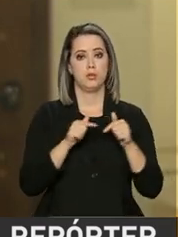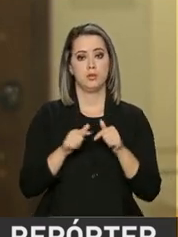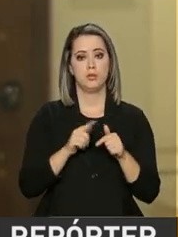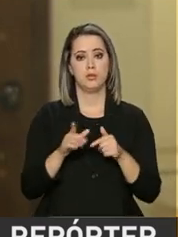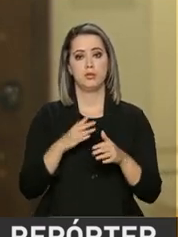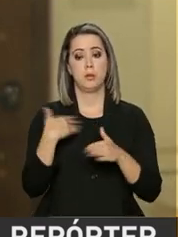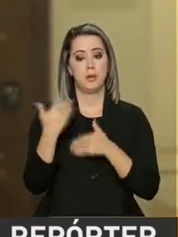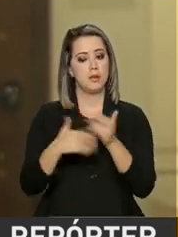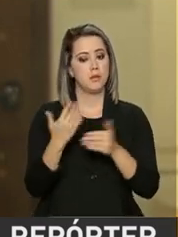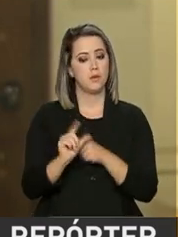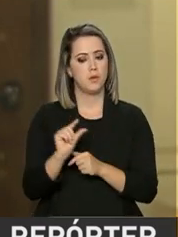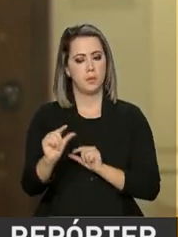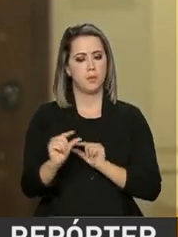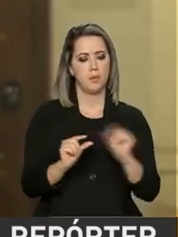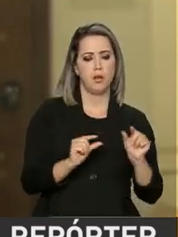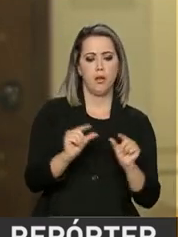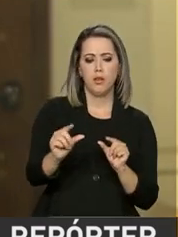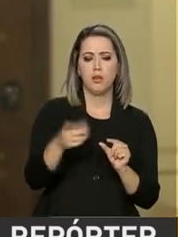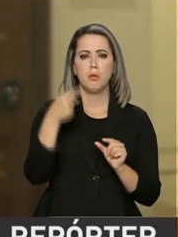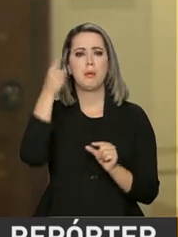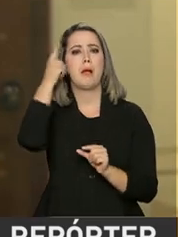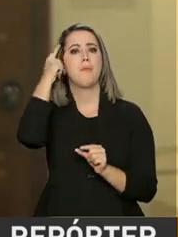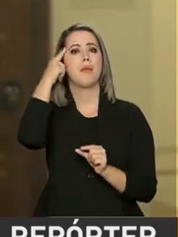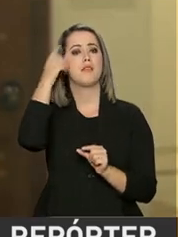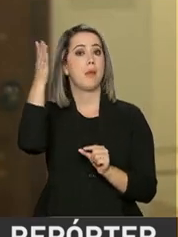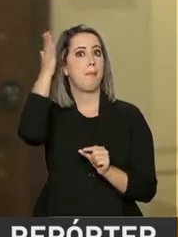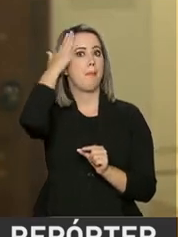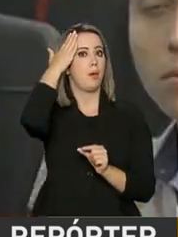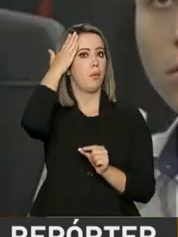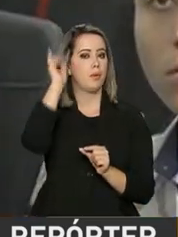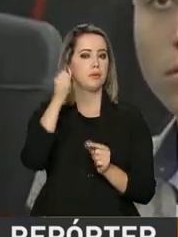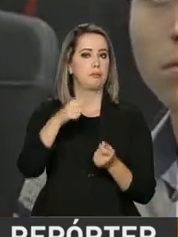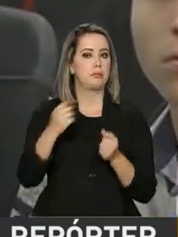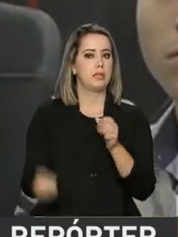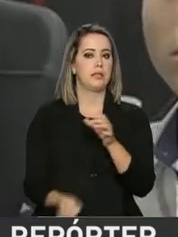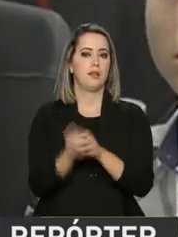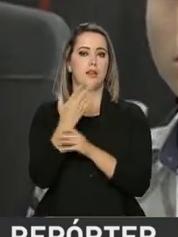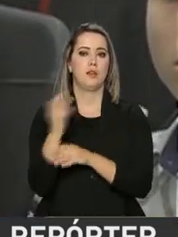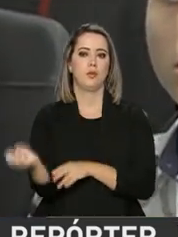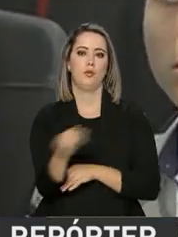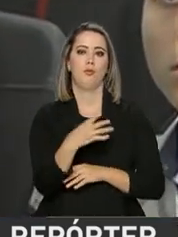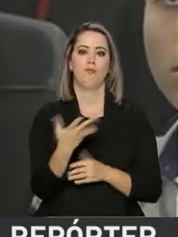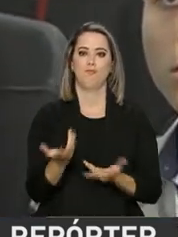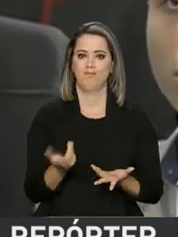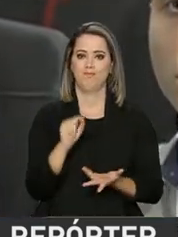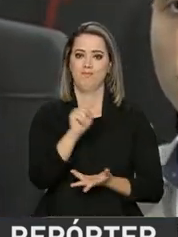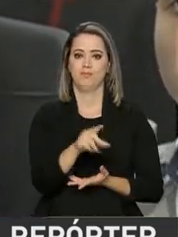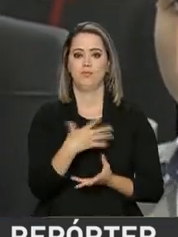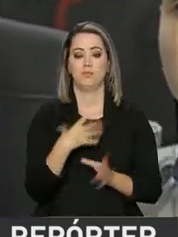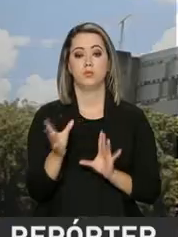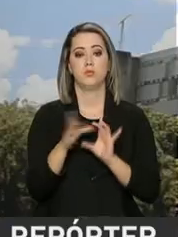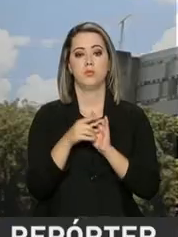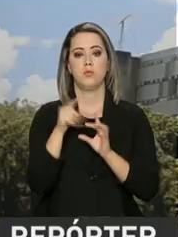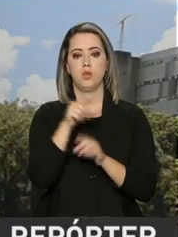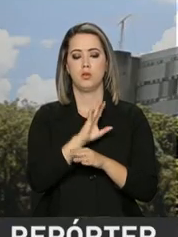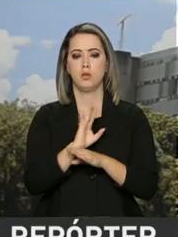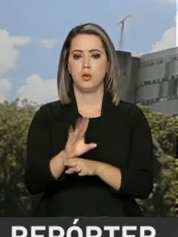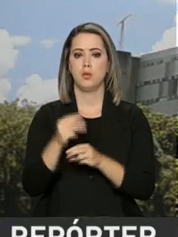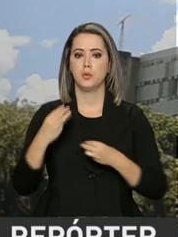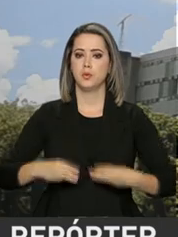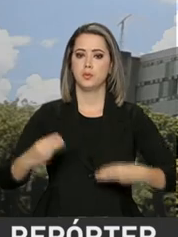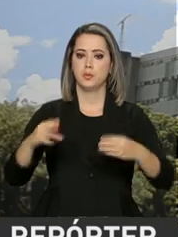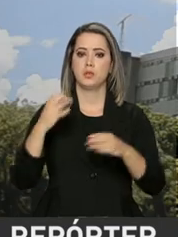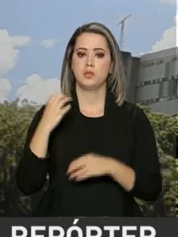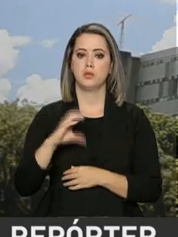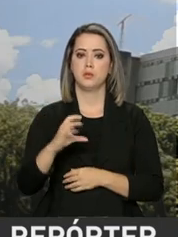as inteligências, são as cabeças. É daí que sai a inovação. A iniciativa Sebrae Embrapi conta com o apoio do Ministério da